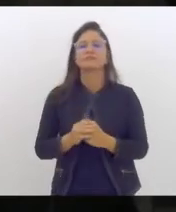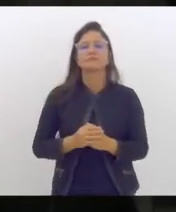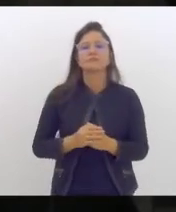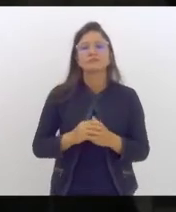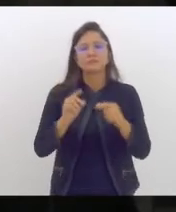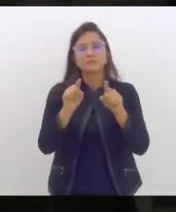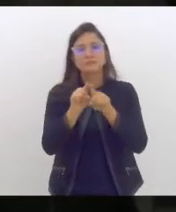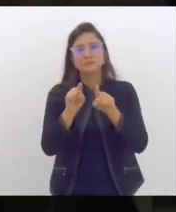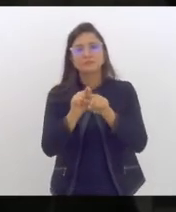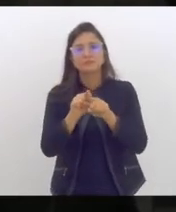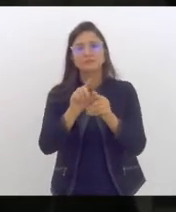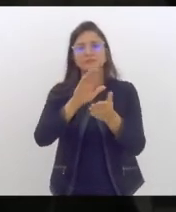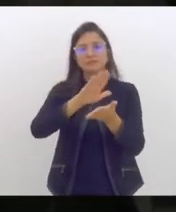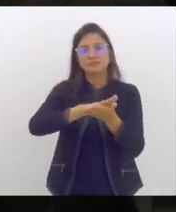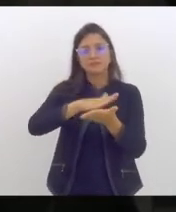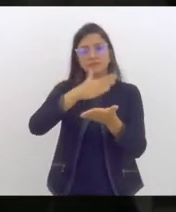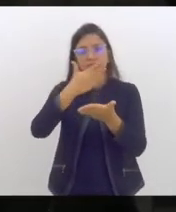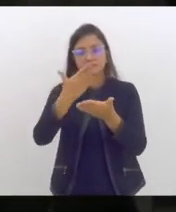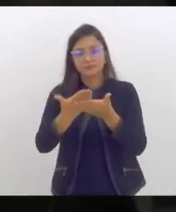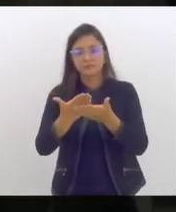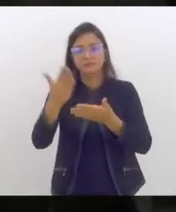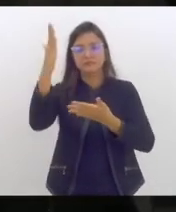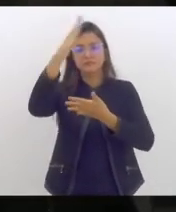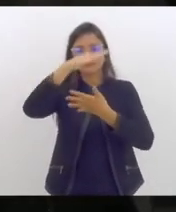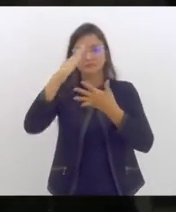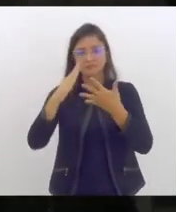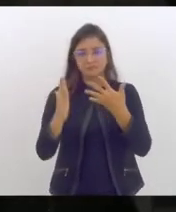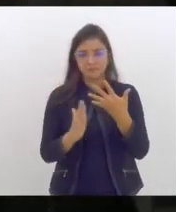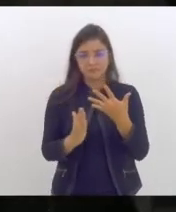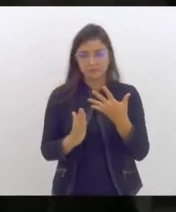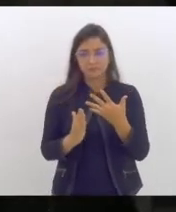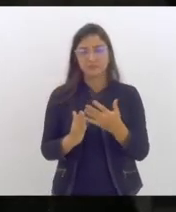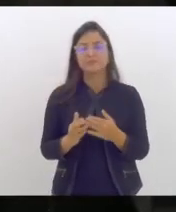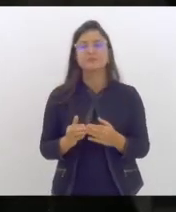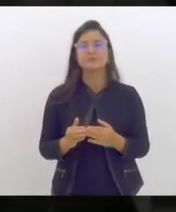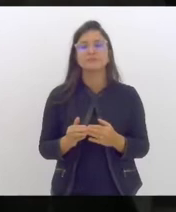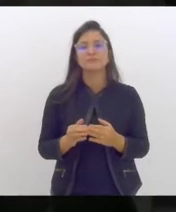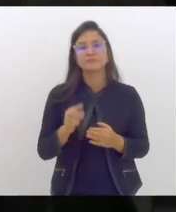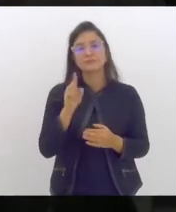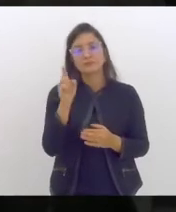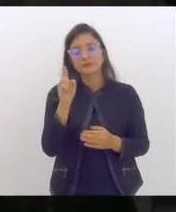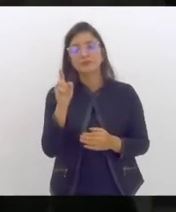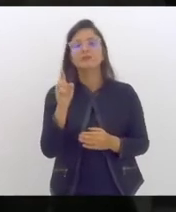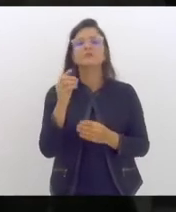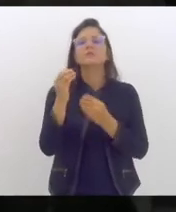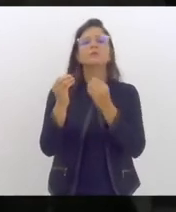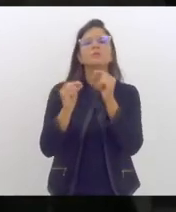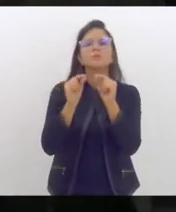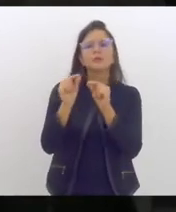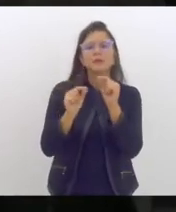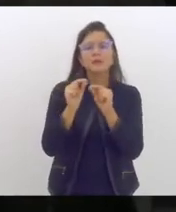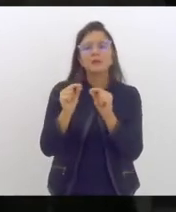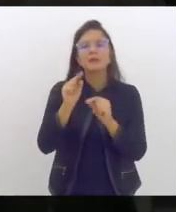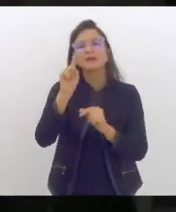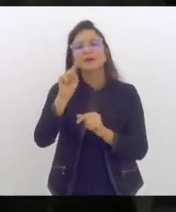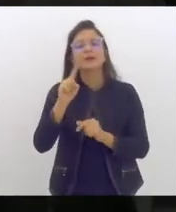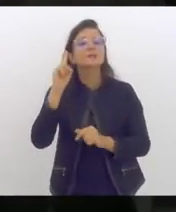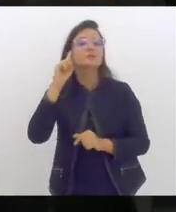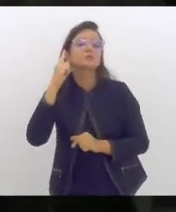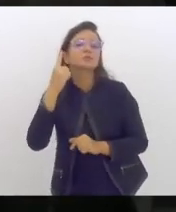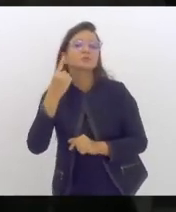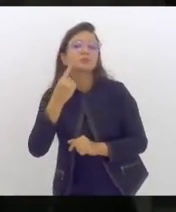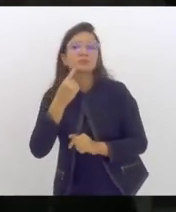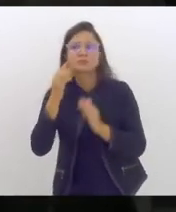senhora intérprete da linguagem de Libras, que leva a nossa voz aos